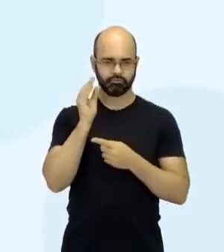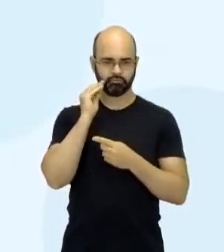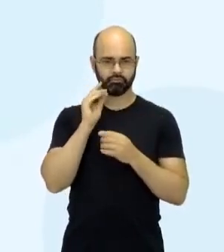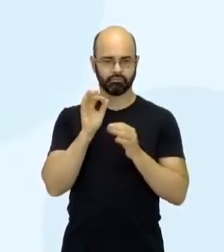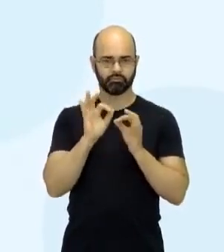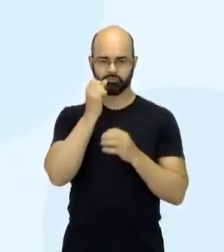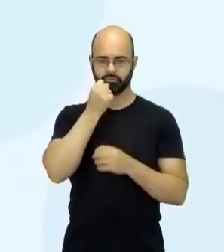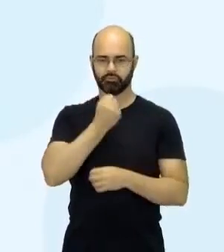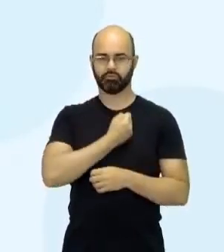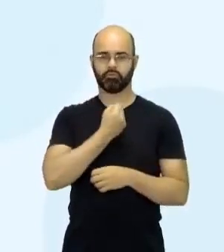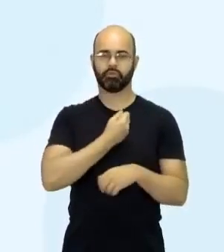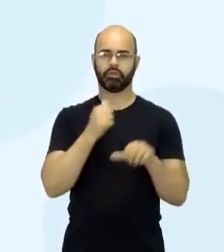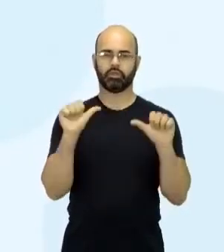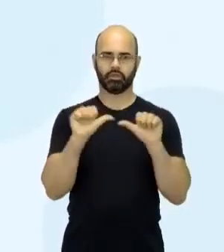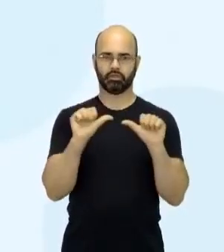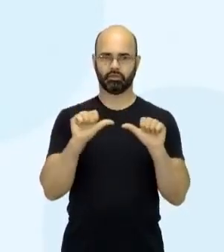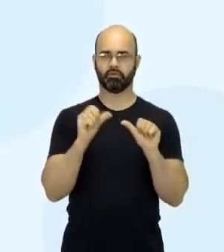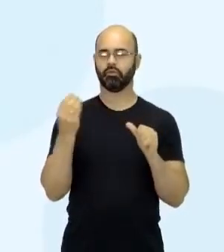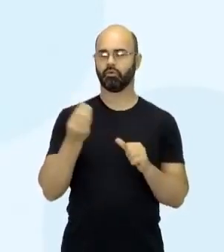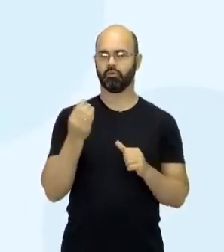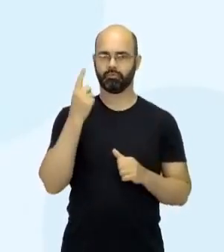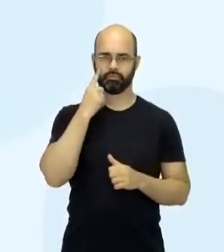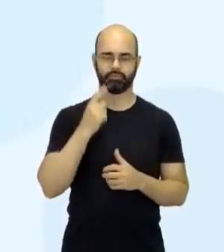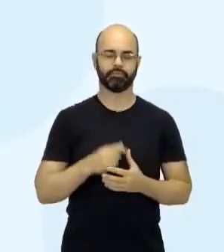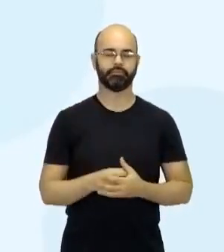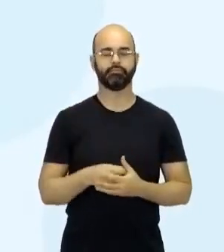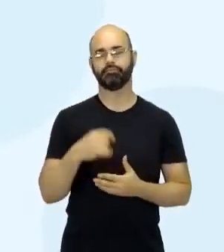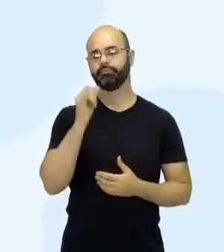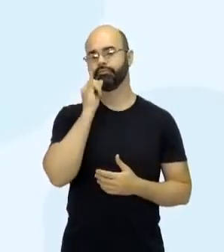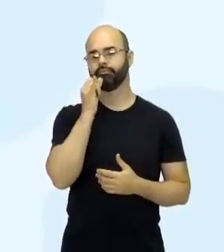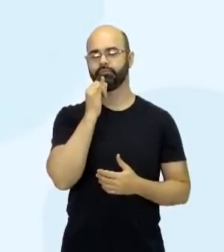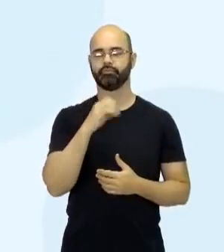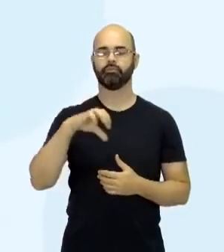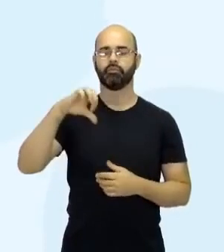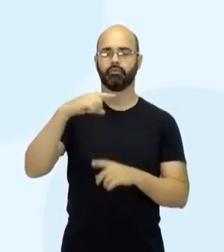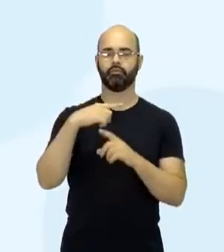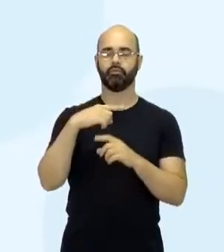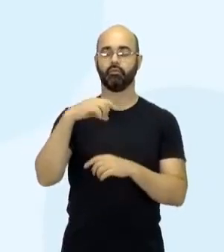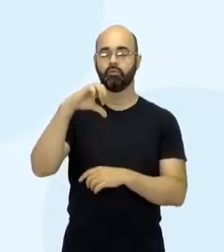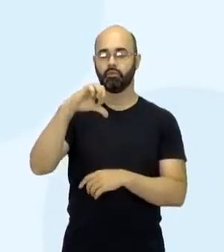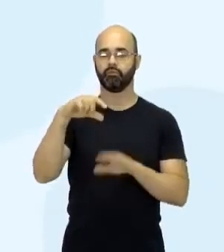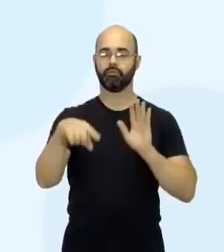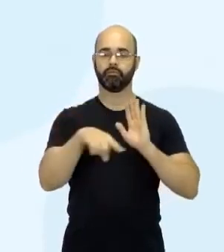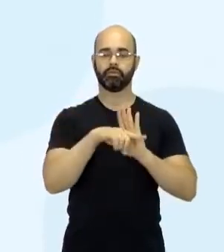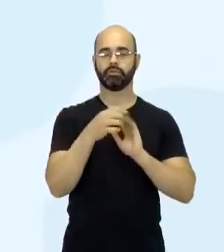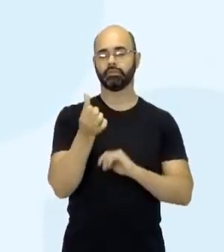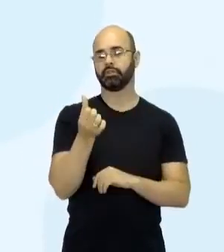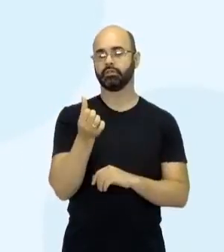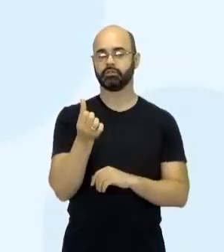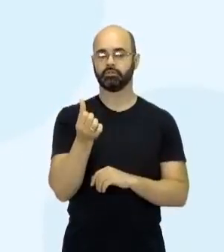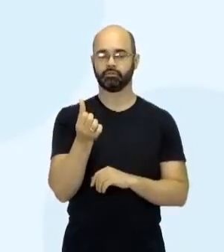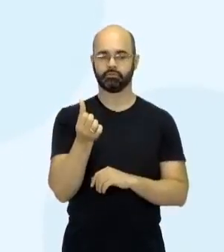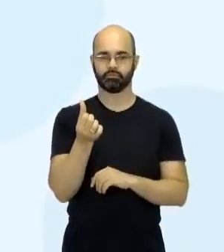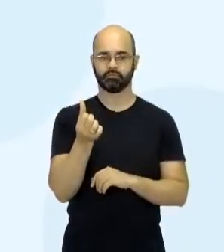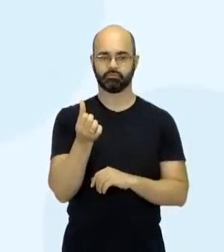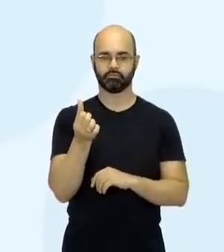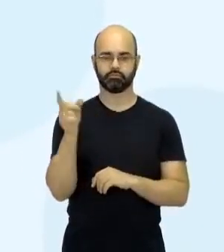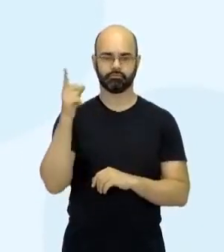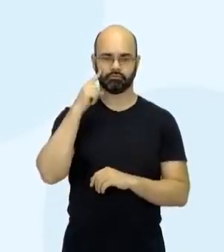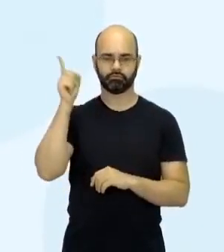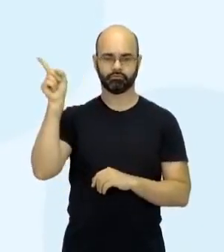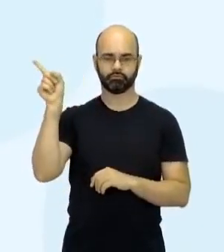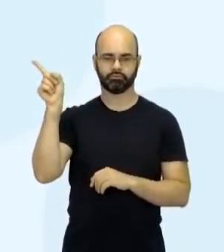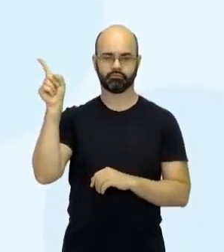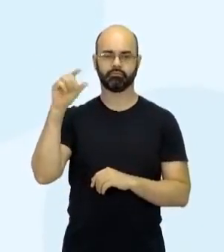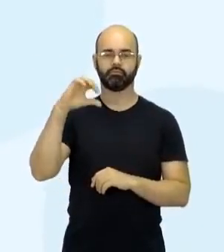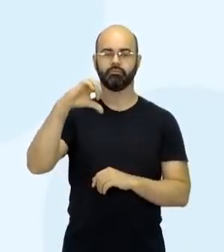número inteiro. Então, qual que é a ideia? Então, por exemplo, 9 menos 6 ali, bonitinho, né, que a gente coloca, então,